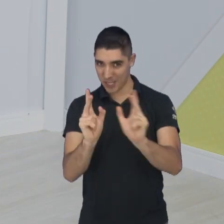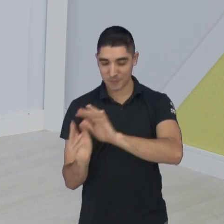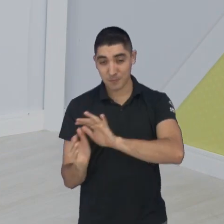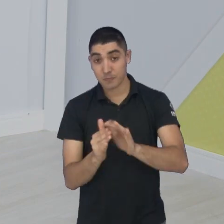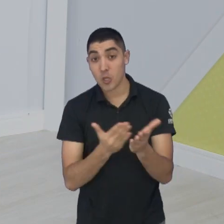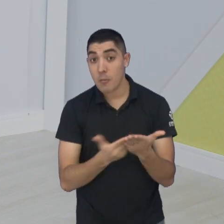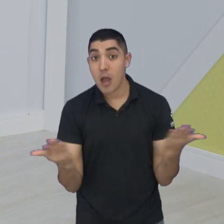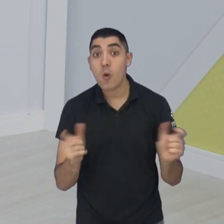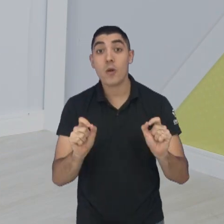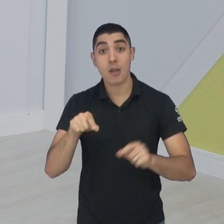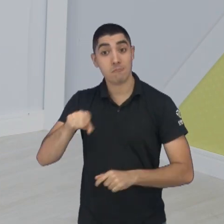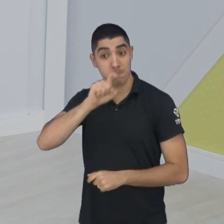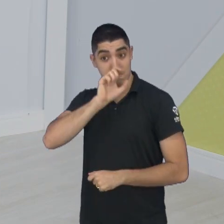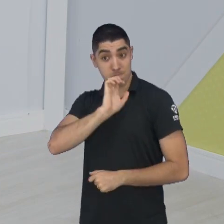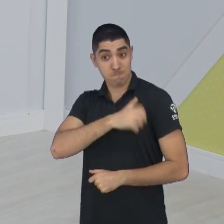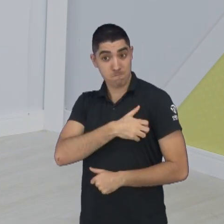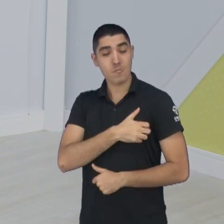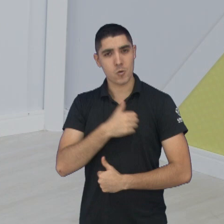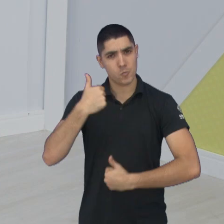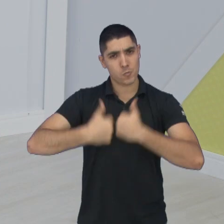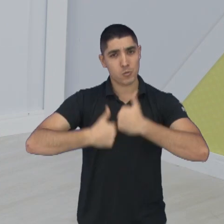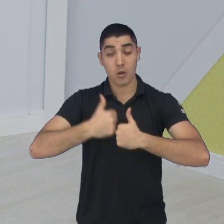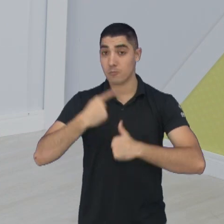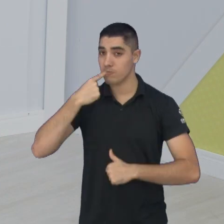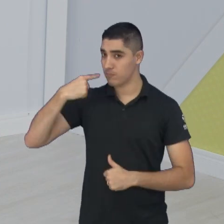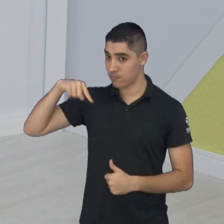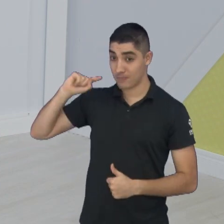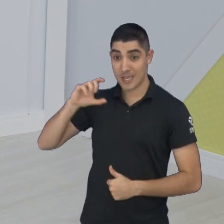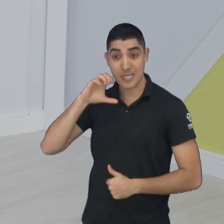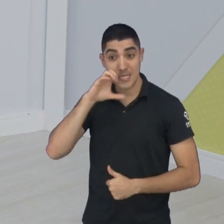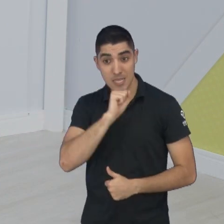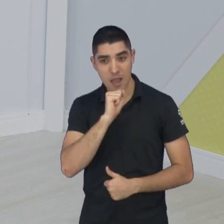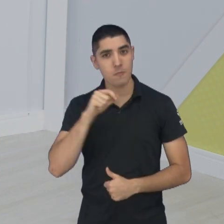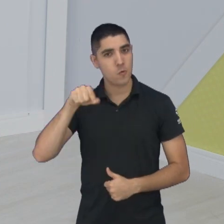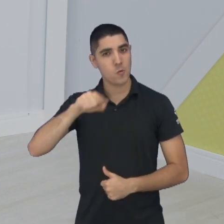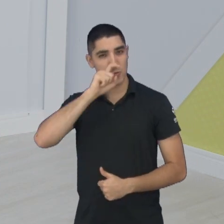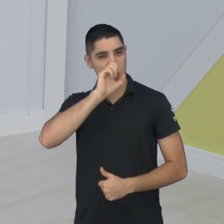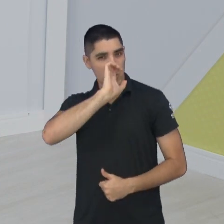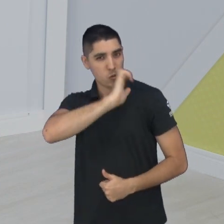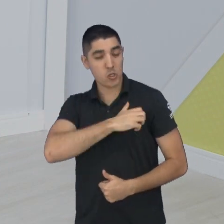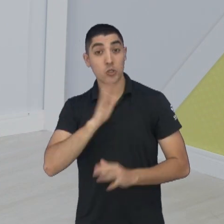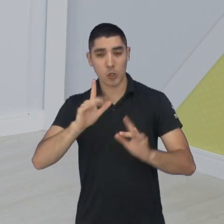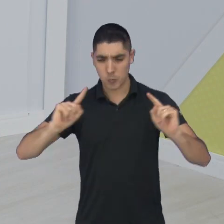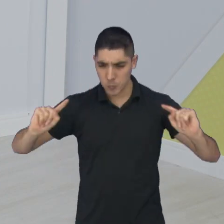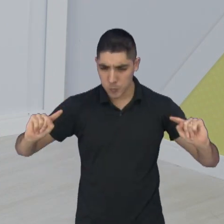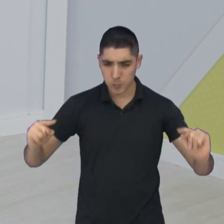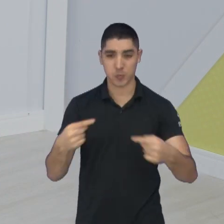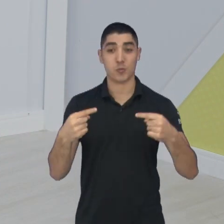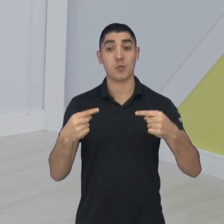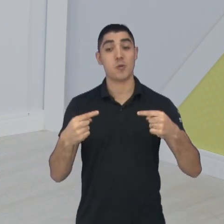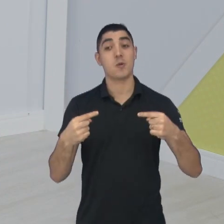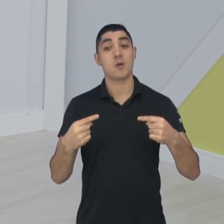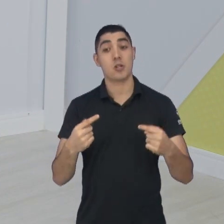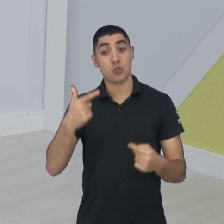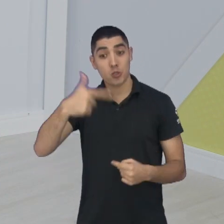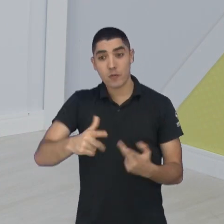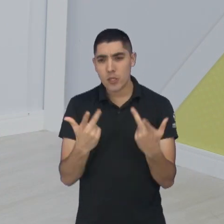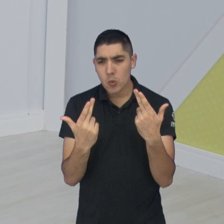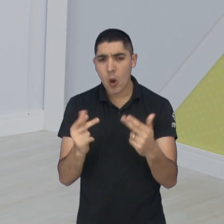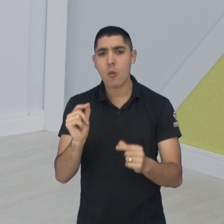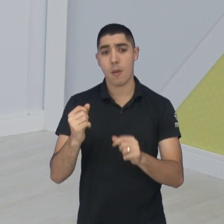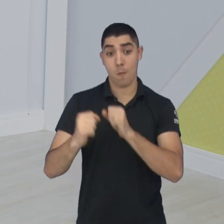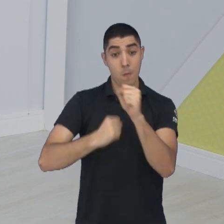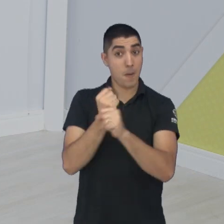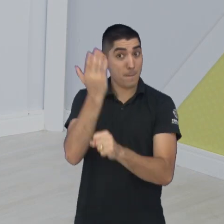do São José Esporte Clube. No último sábado, a nossa Águia do Vale reencontrou o algoz da Série A3 do ano passado, o Capivariano,